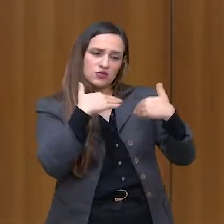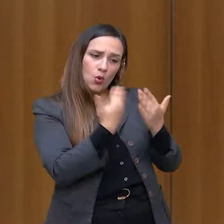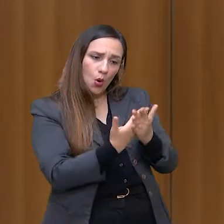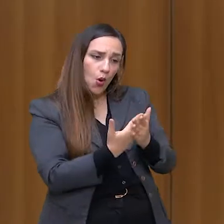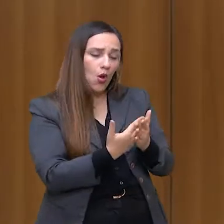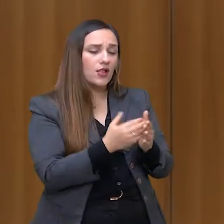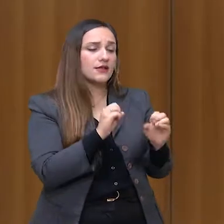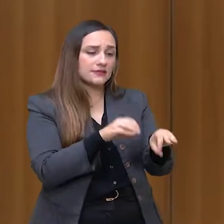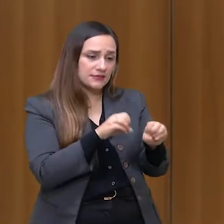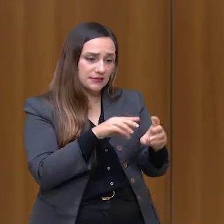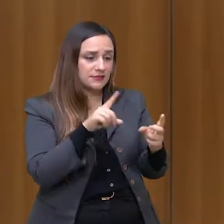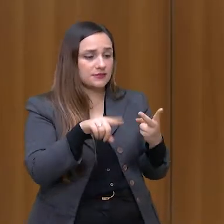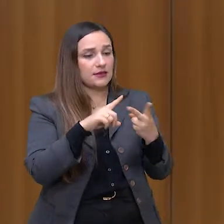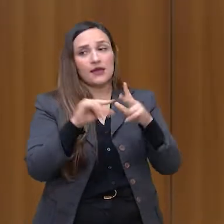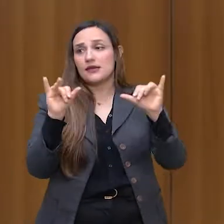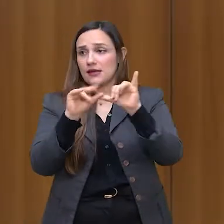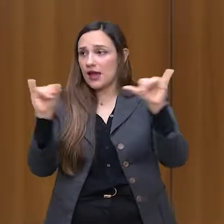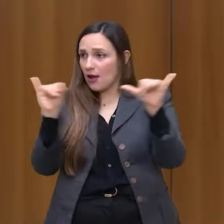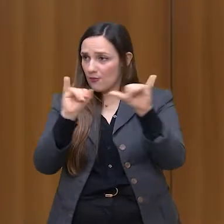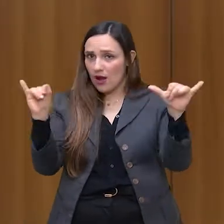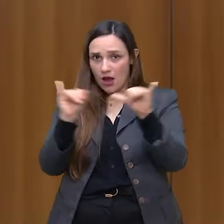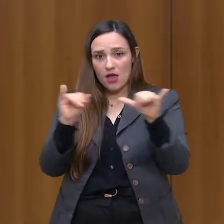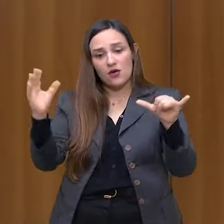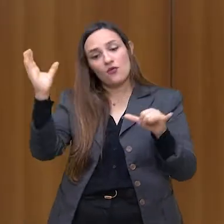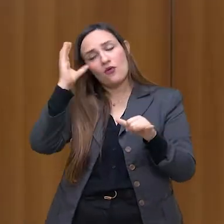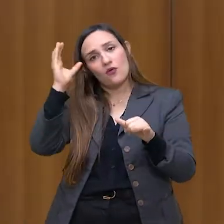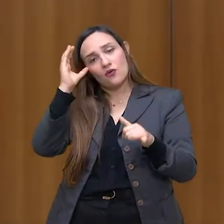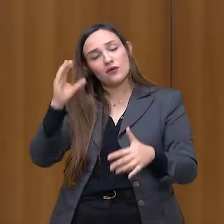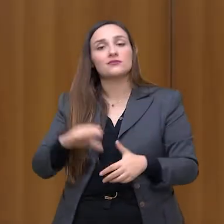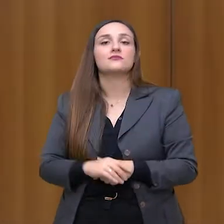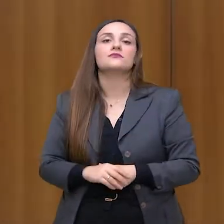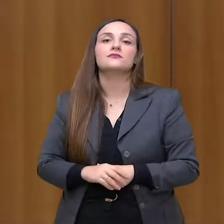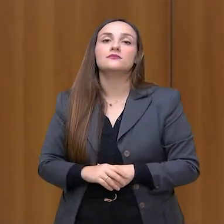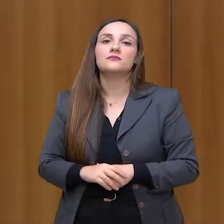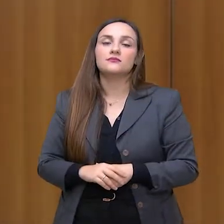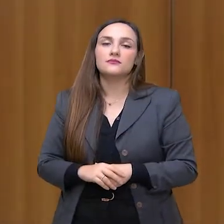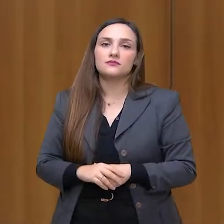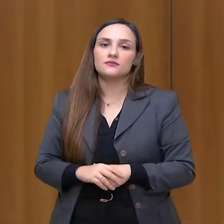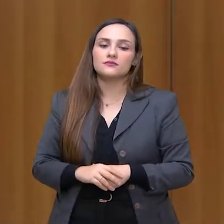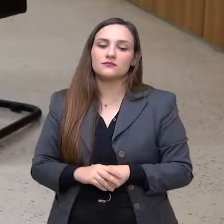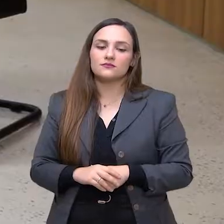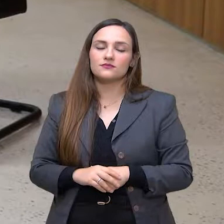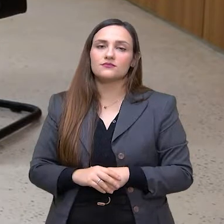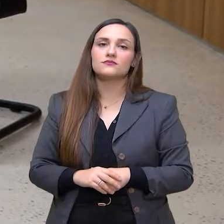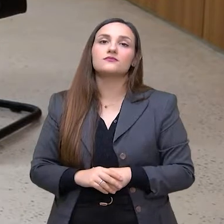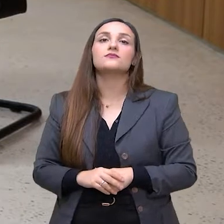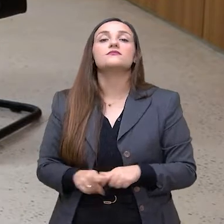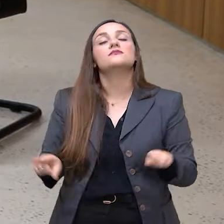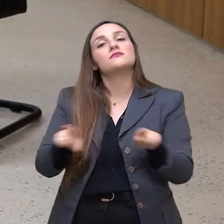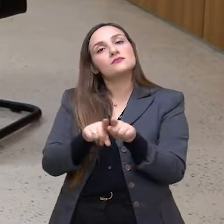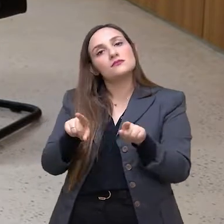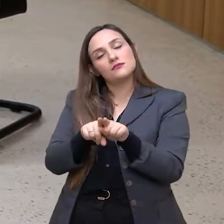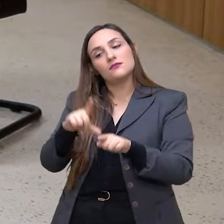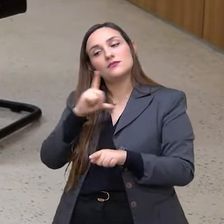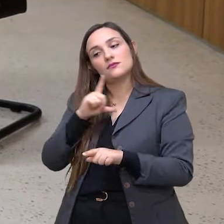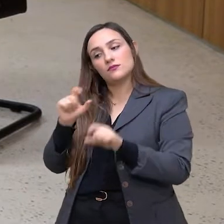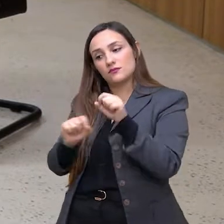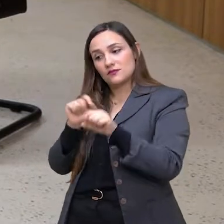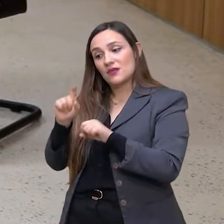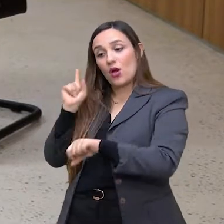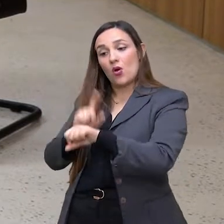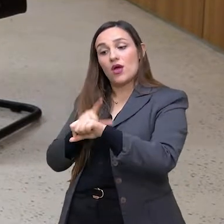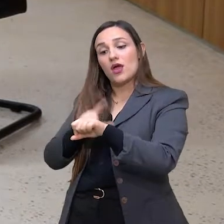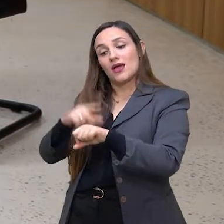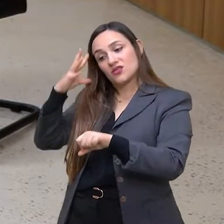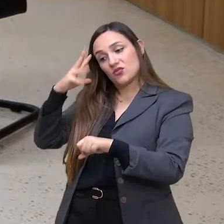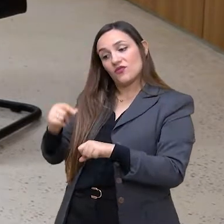disseminar isso, nós temos as campanhas que vão disseminando essa questão da sustentabilidade. E ela acaba entrando